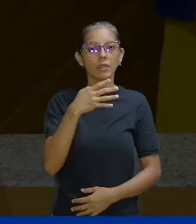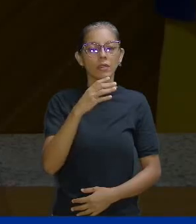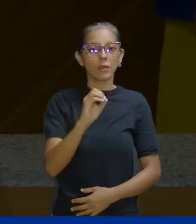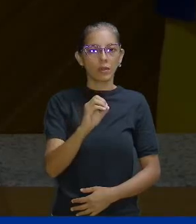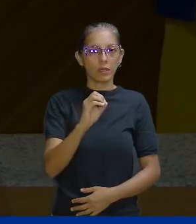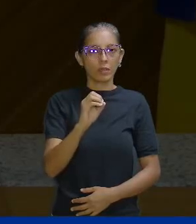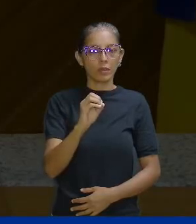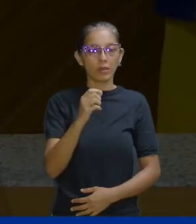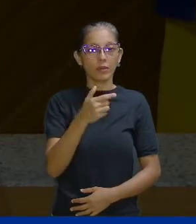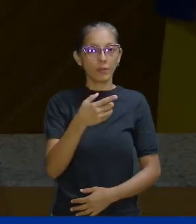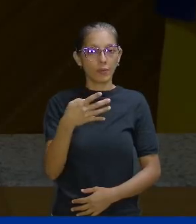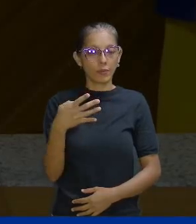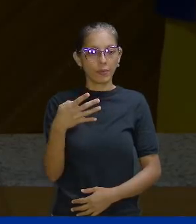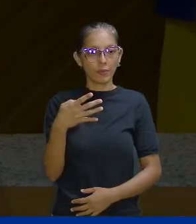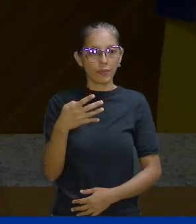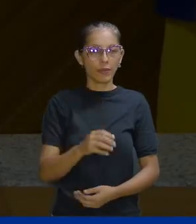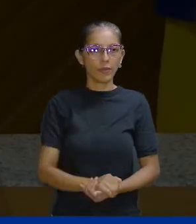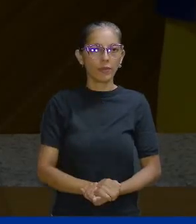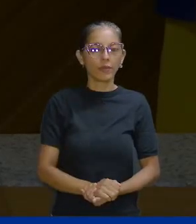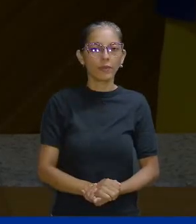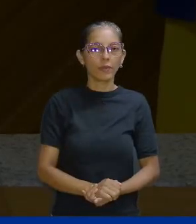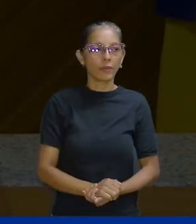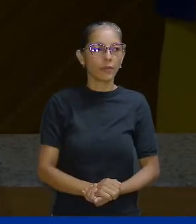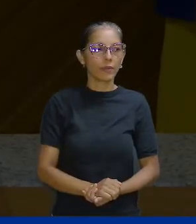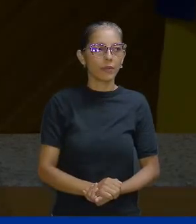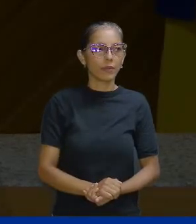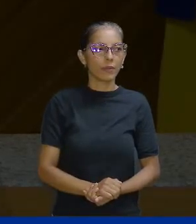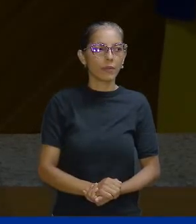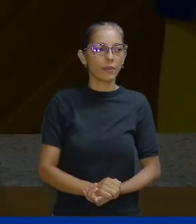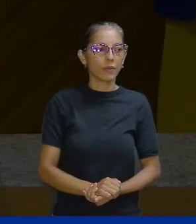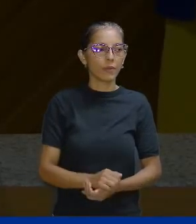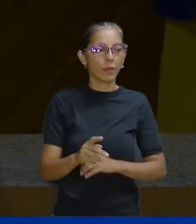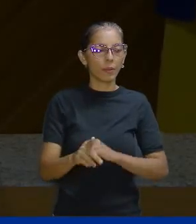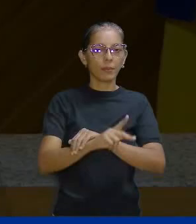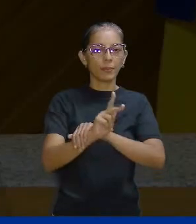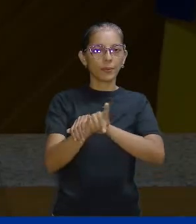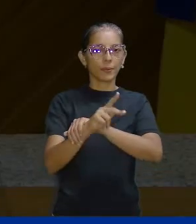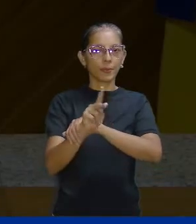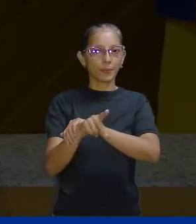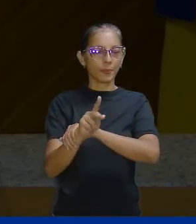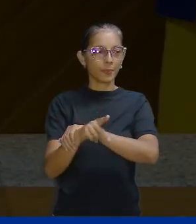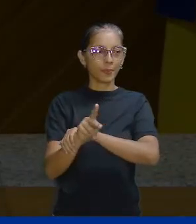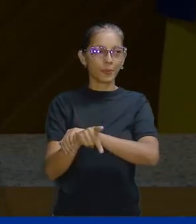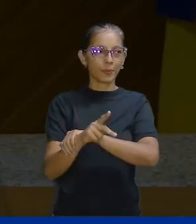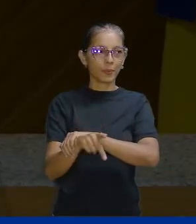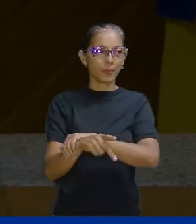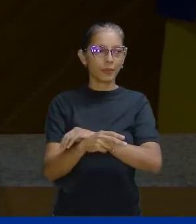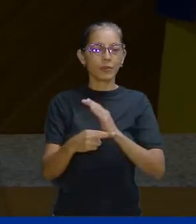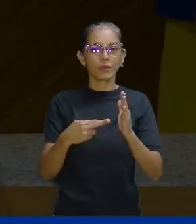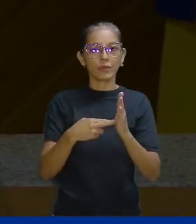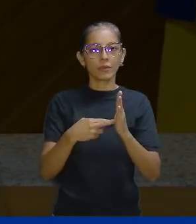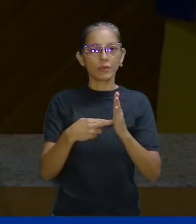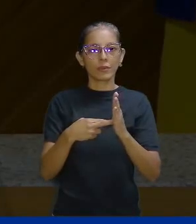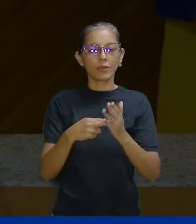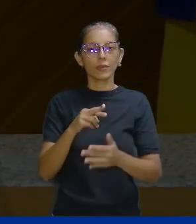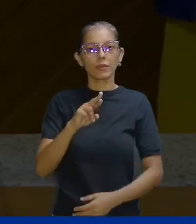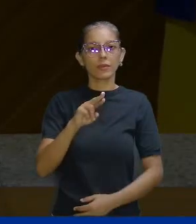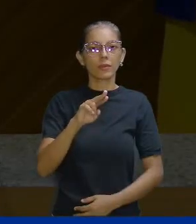600.540/2024, origem Pracuúba, relator juiz Rivaldo